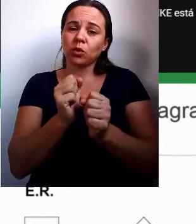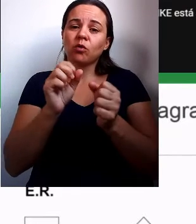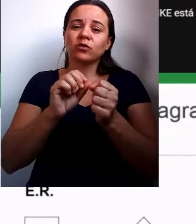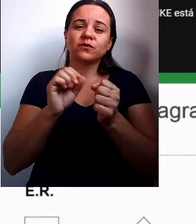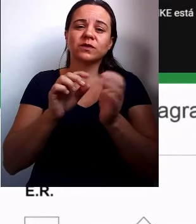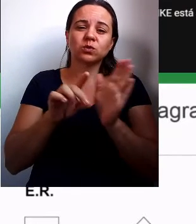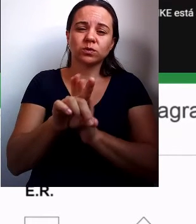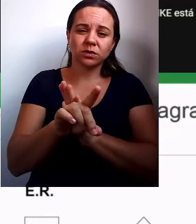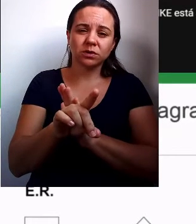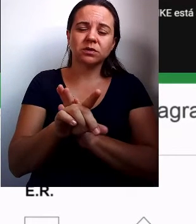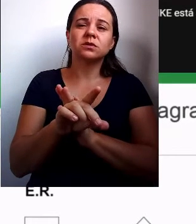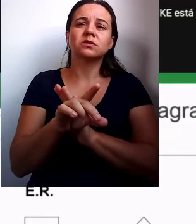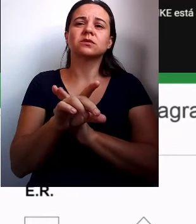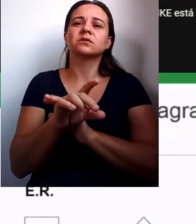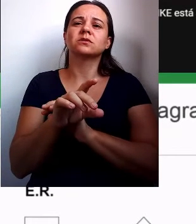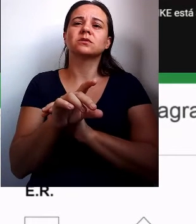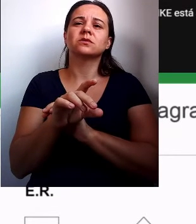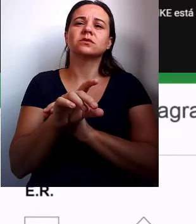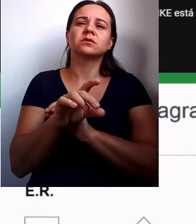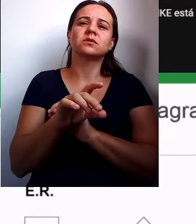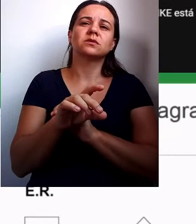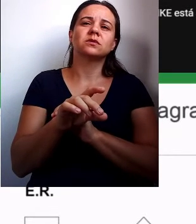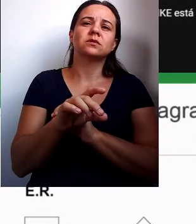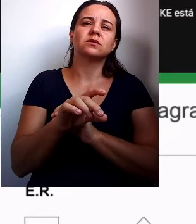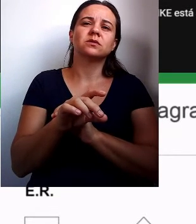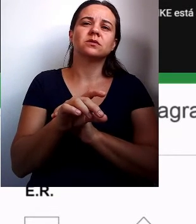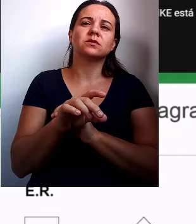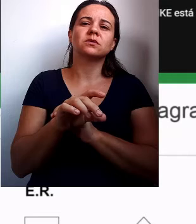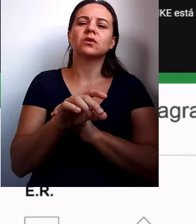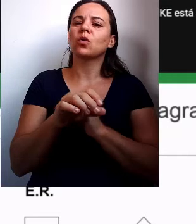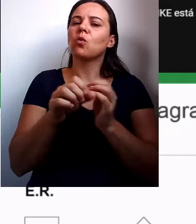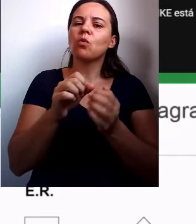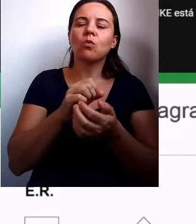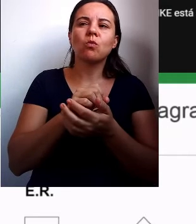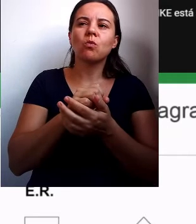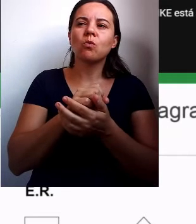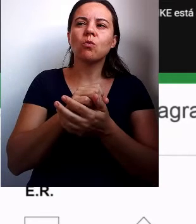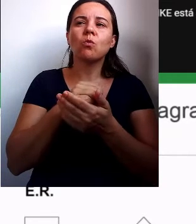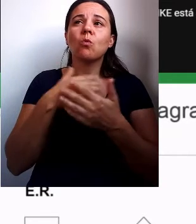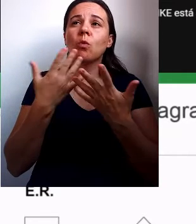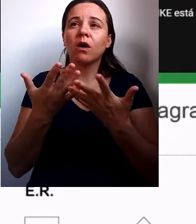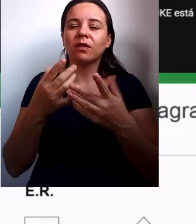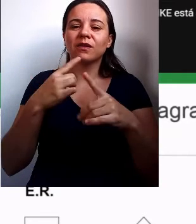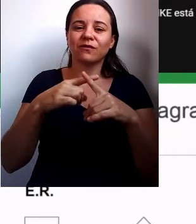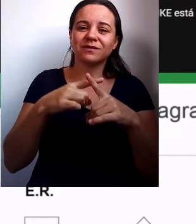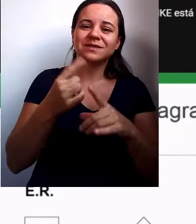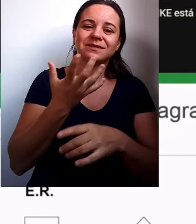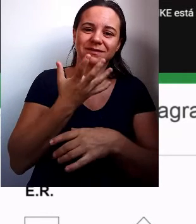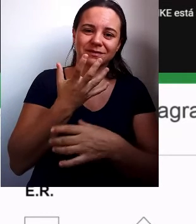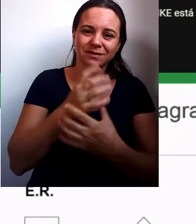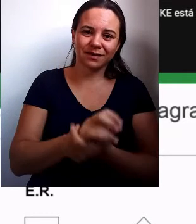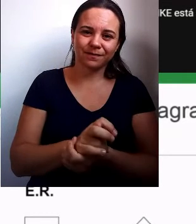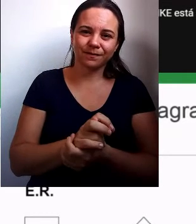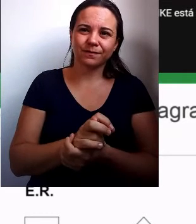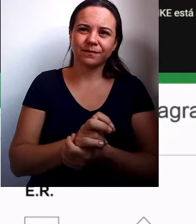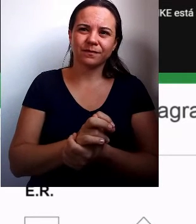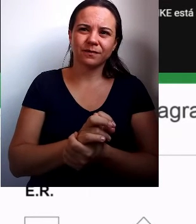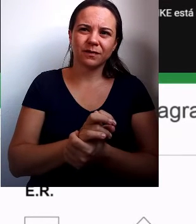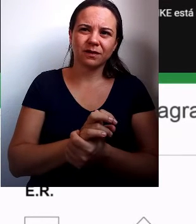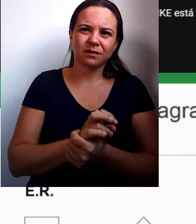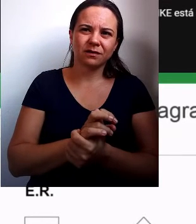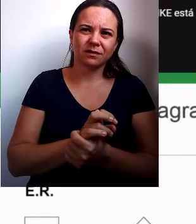não, como também várias vezes, se assim ele quiser, né? Já o quiz, então,